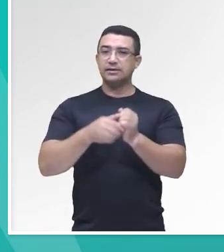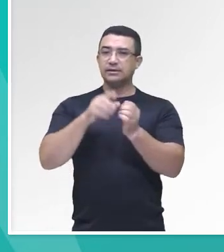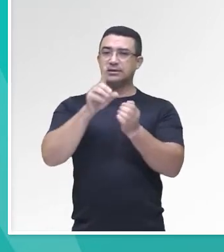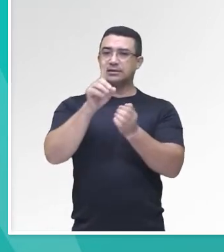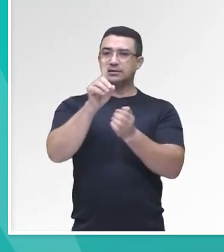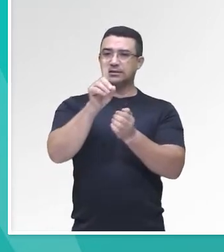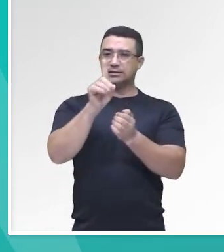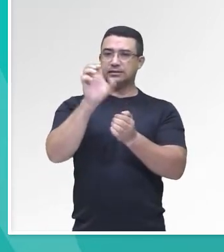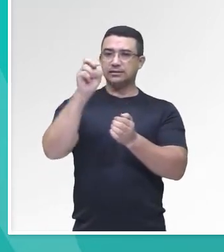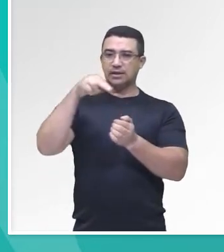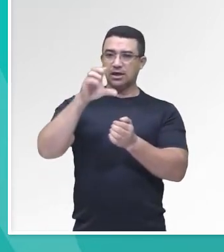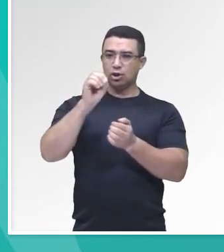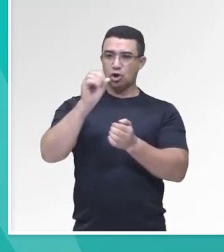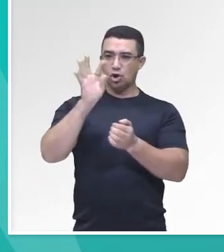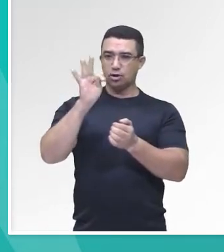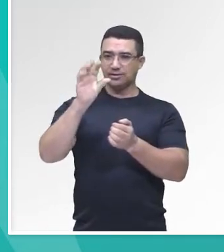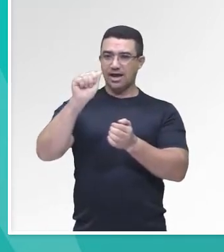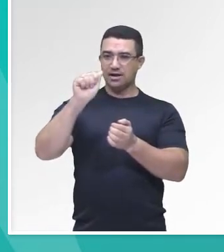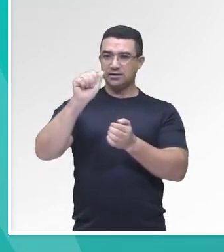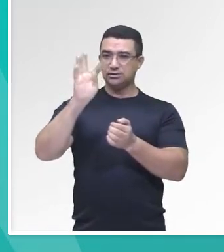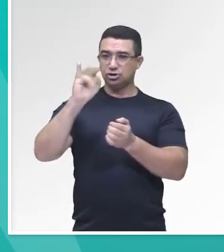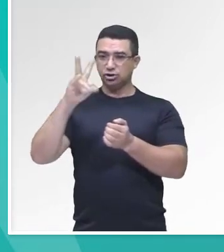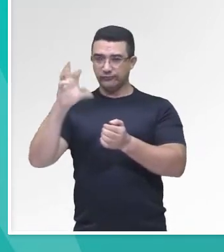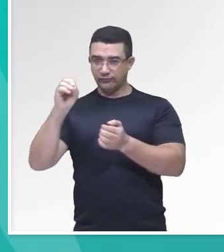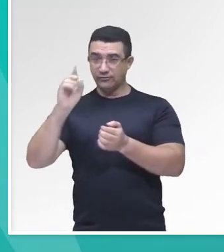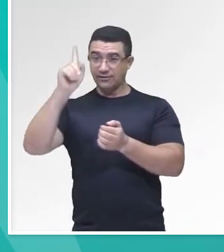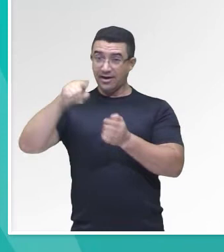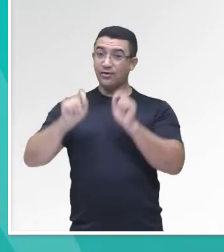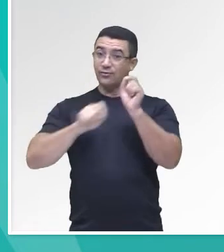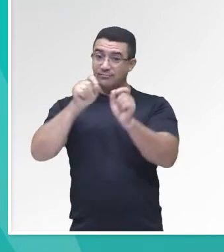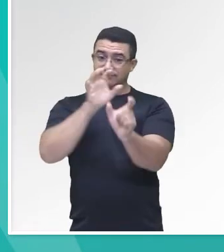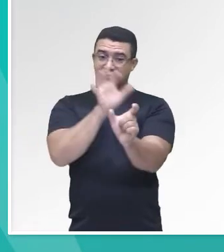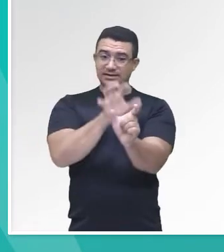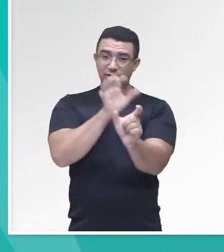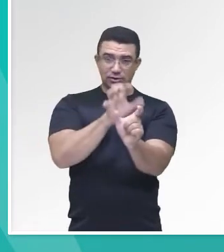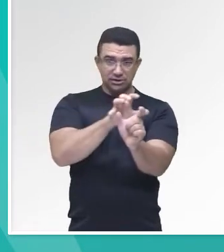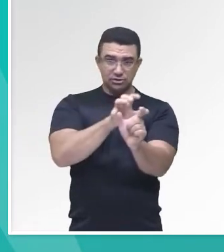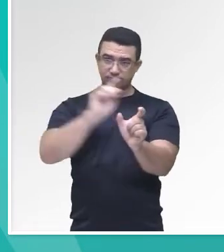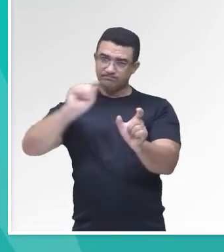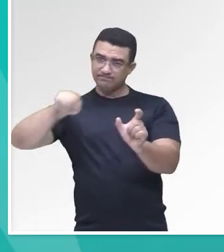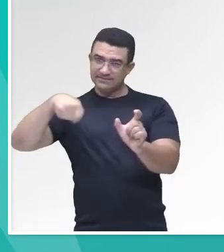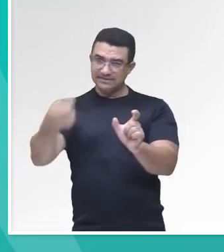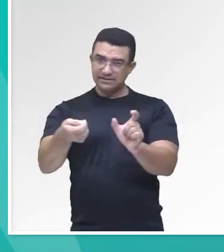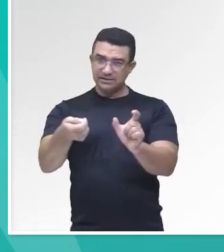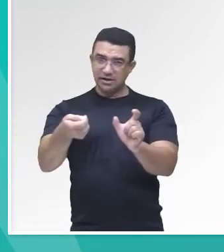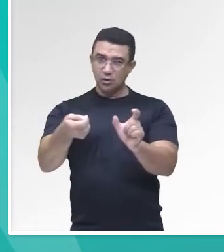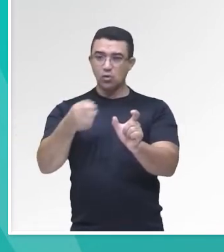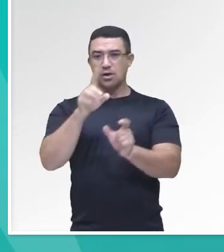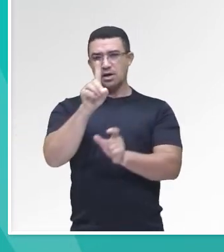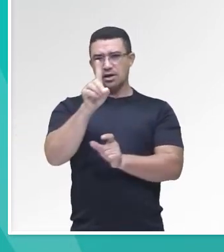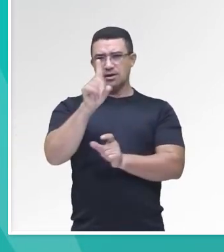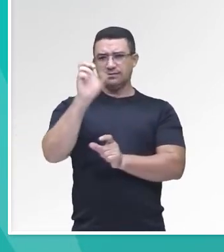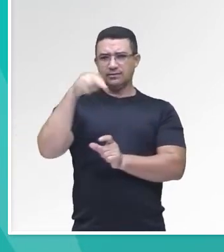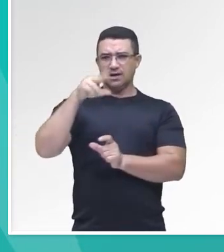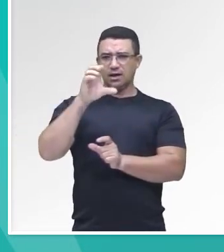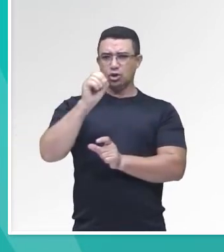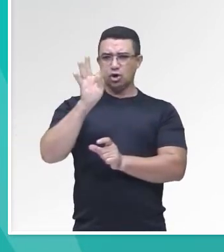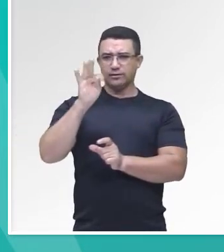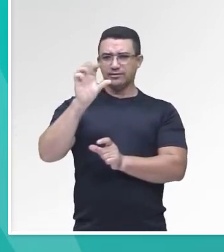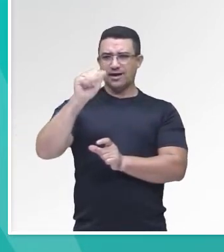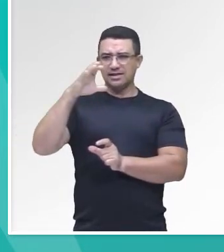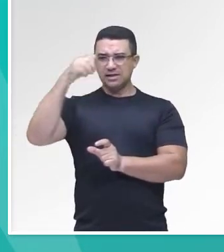denotativo, tá? Sentido denotativo, ou mesmo que denotação.